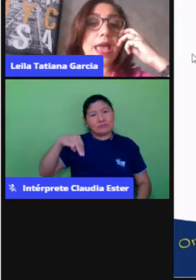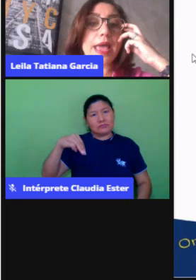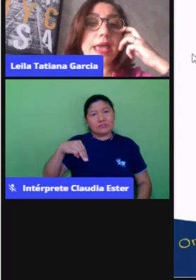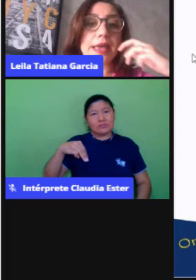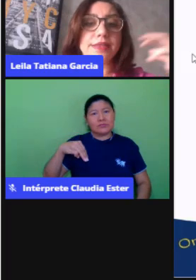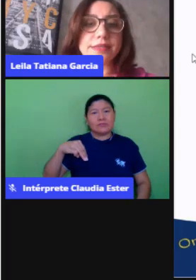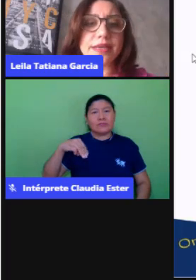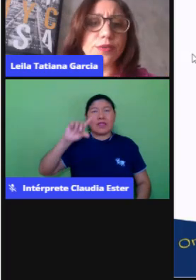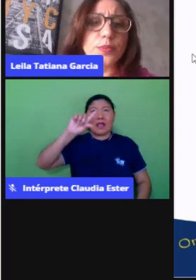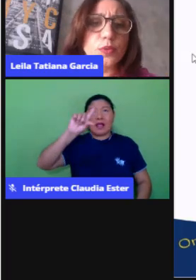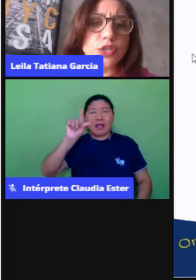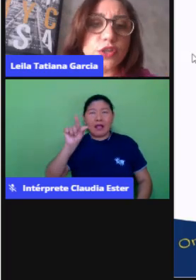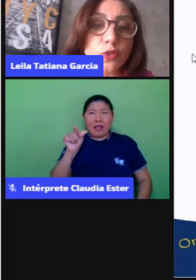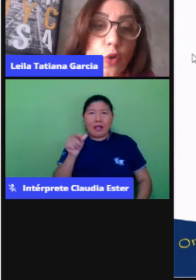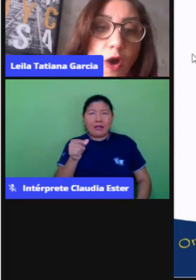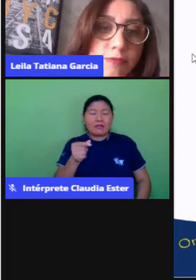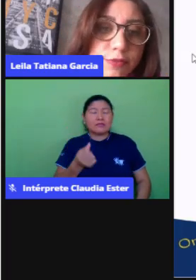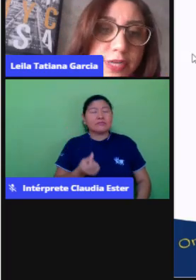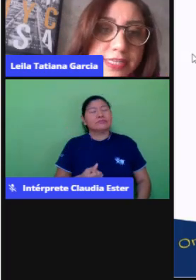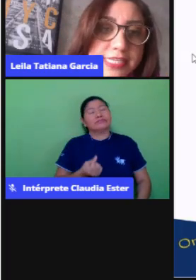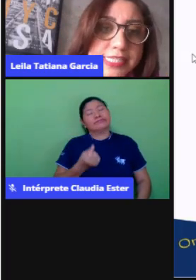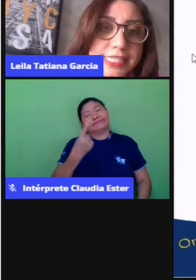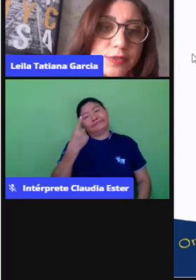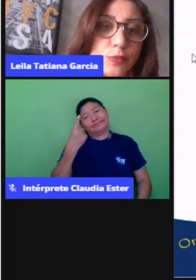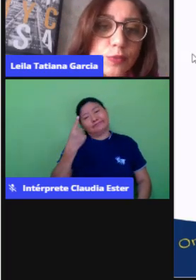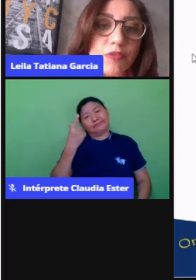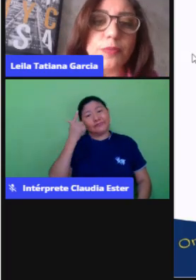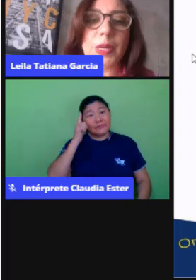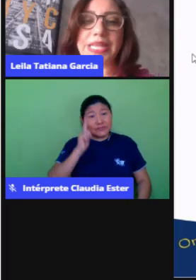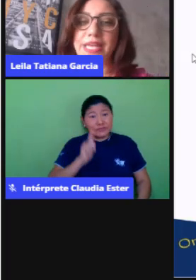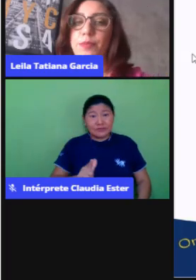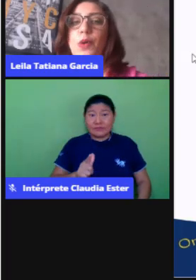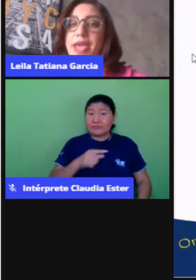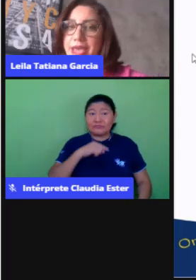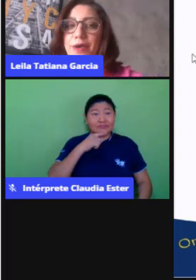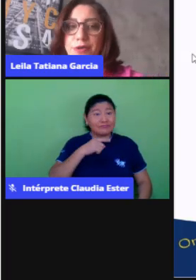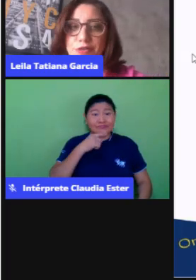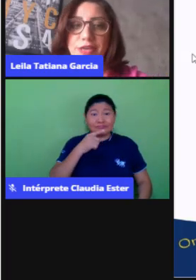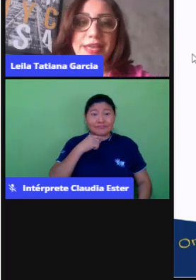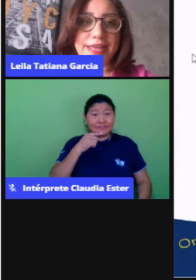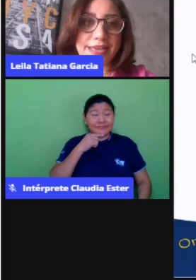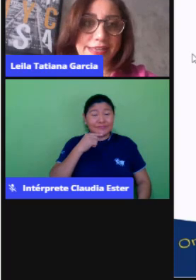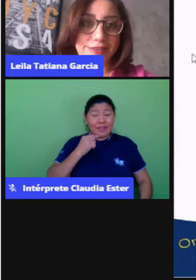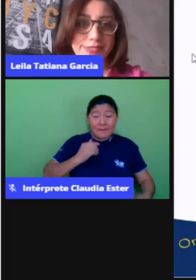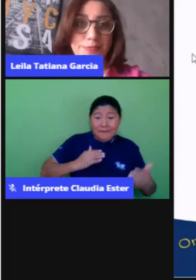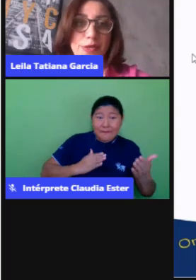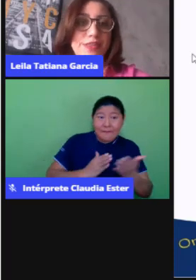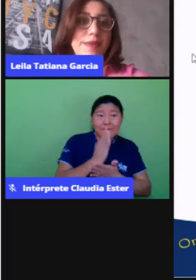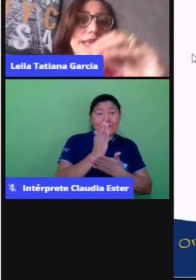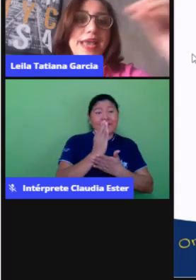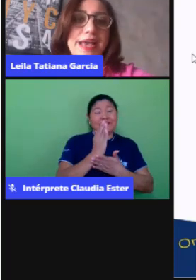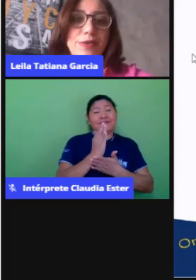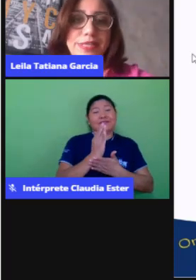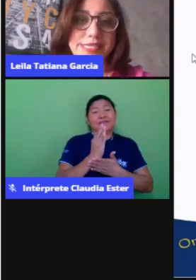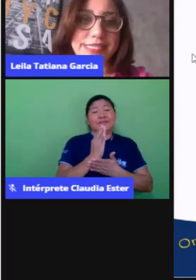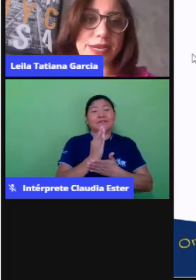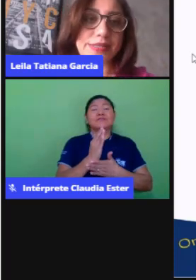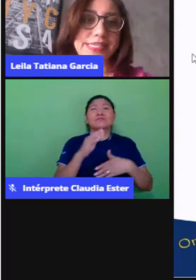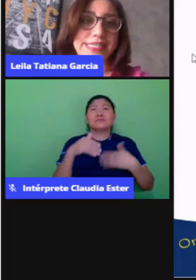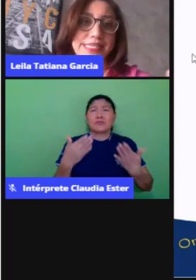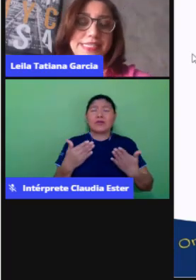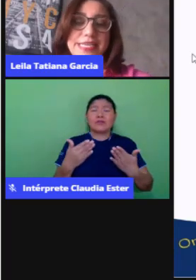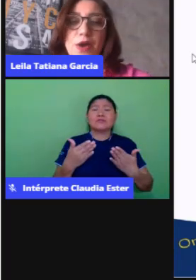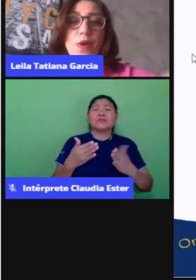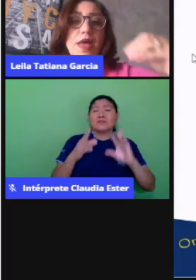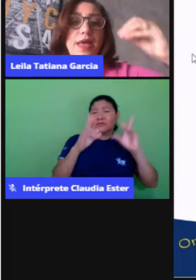lá dizendo, puxa, de novo, desse jeito eu nunca vou bater o meu recorde. Então você pode trabalhar a